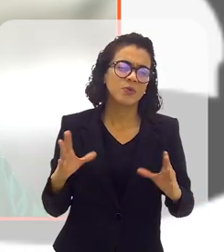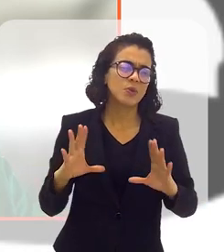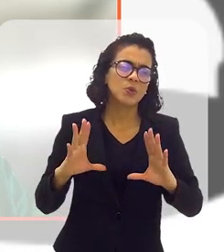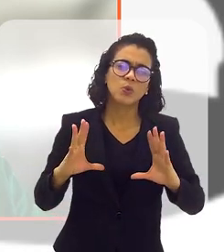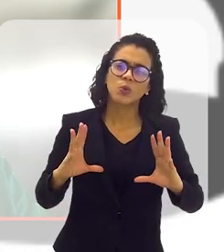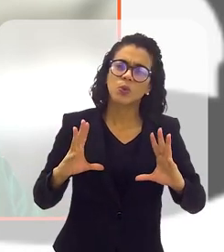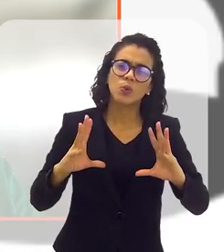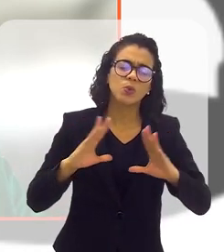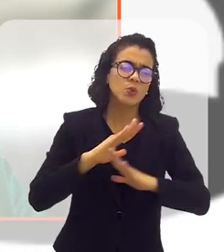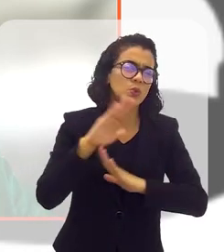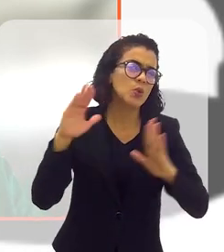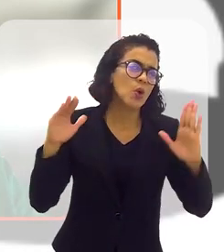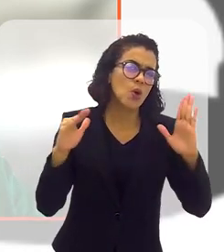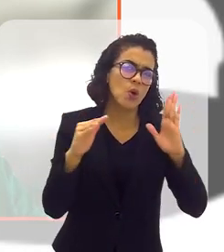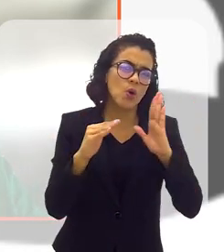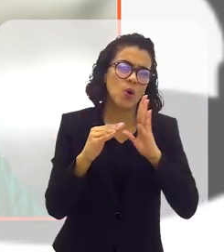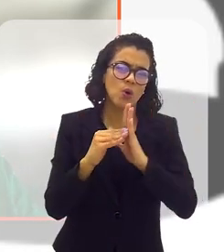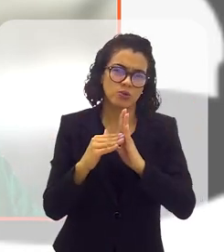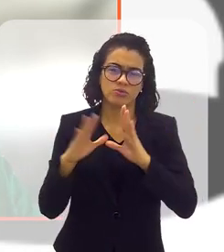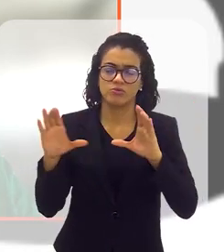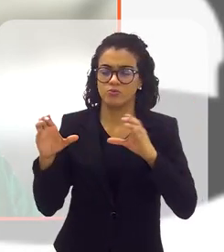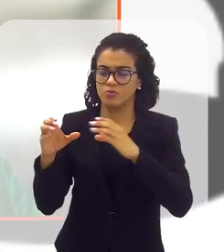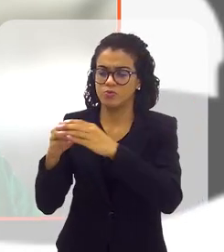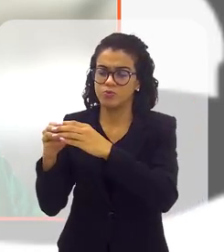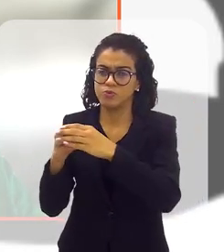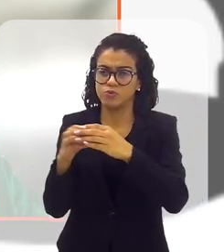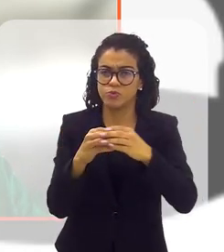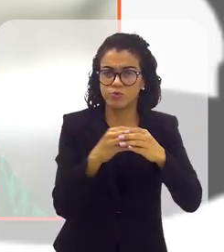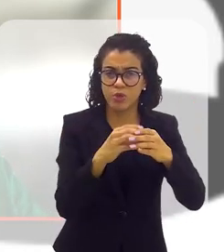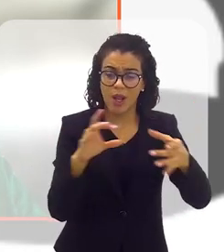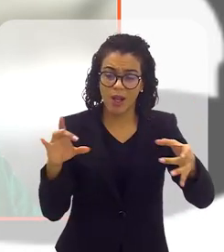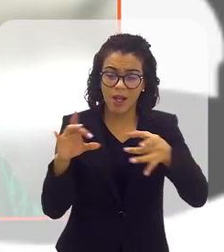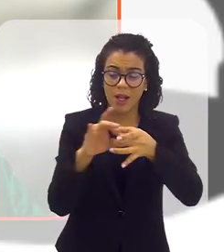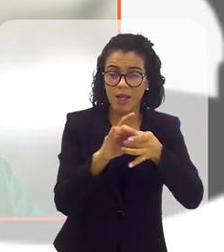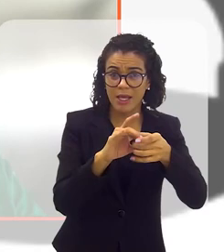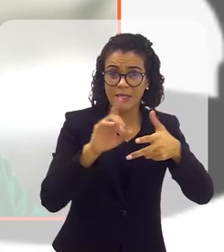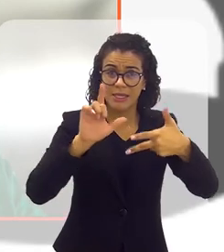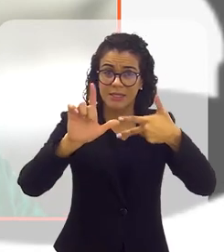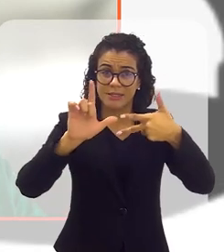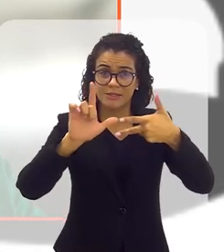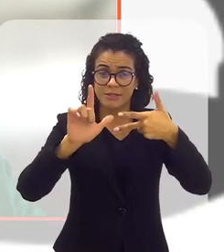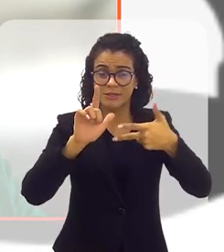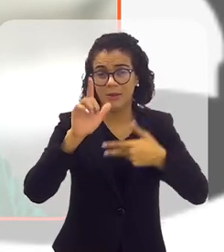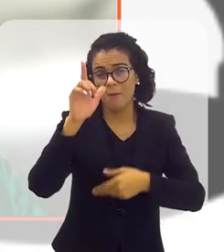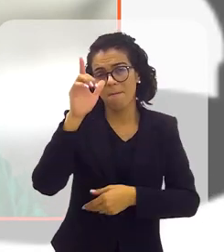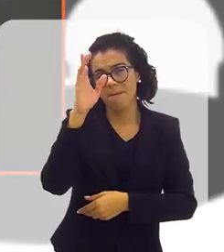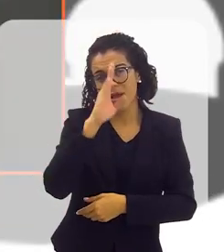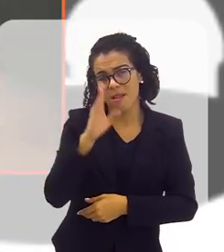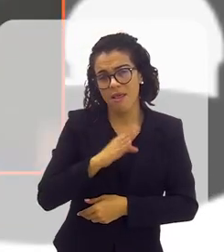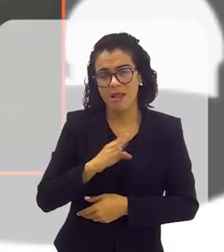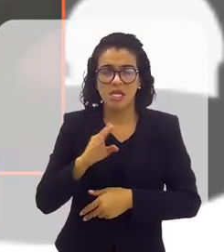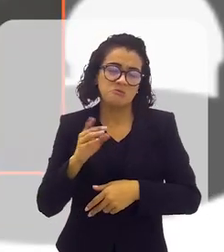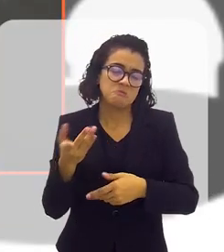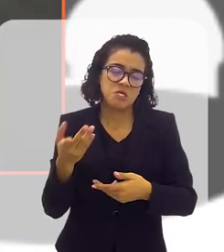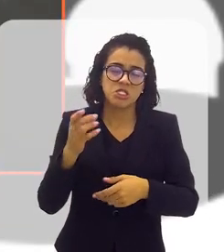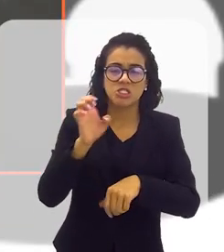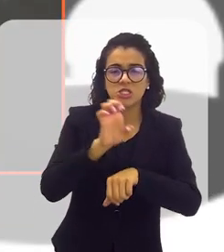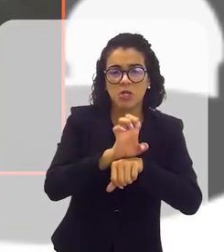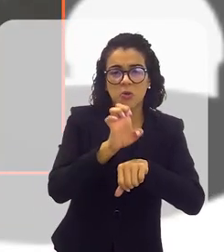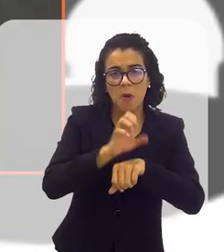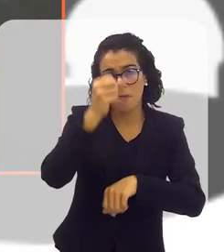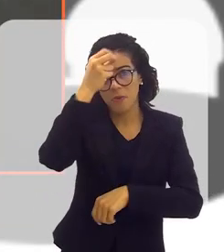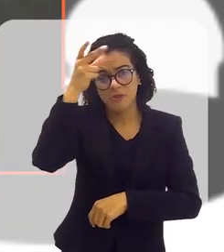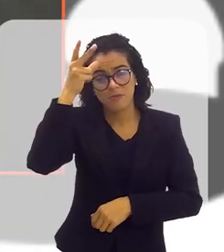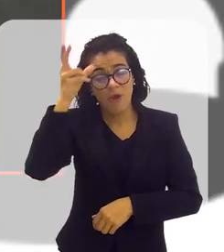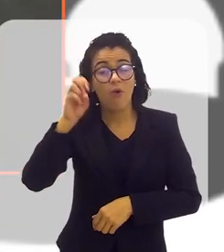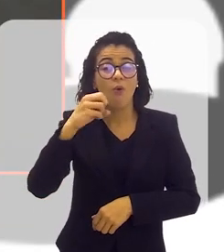todos os órgãos ligados à confecção da legislação brasileira, seja ela municipal,